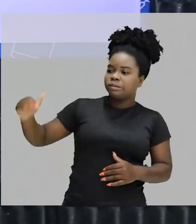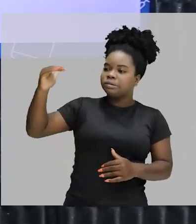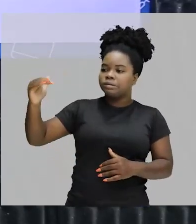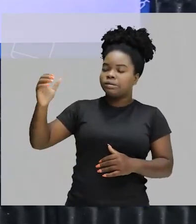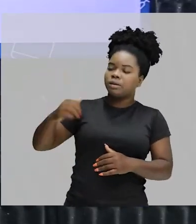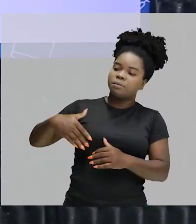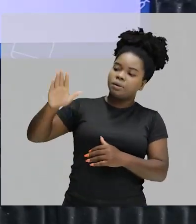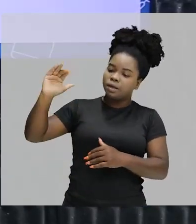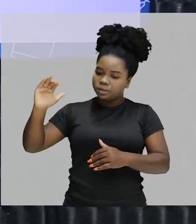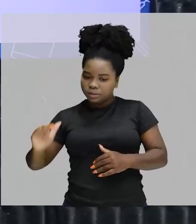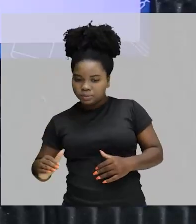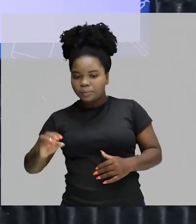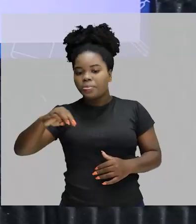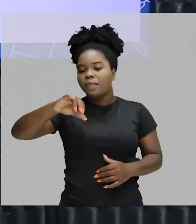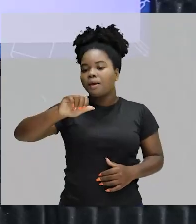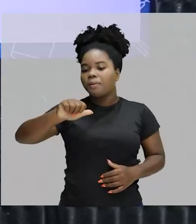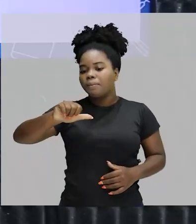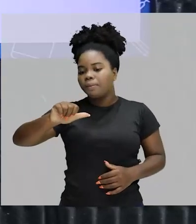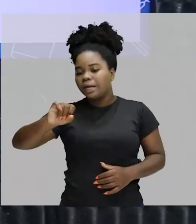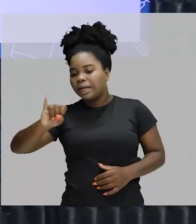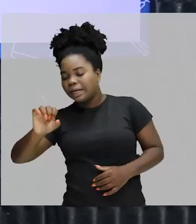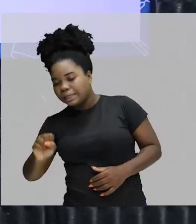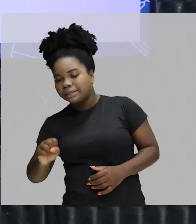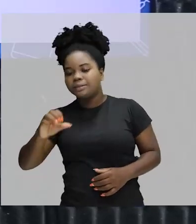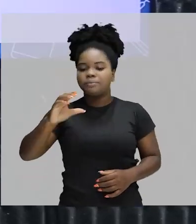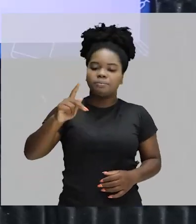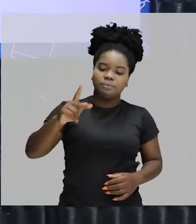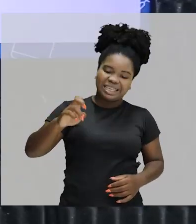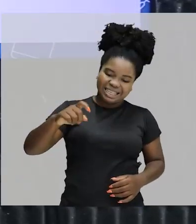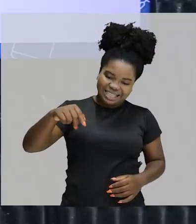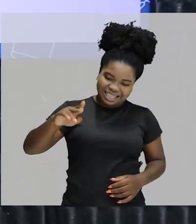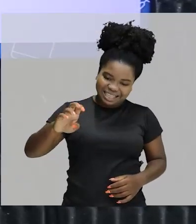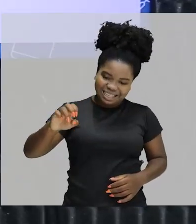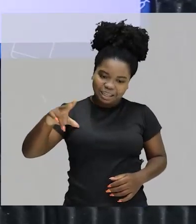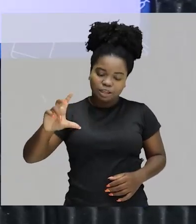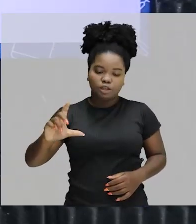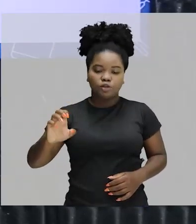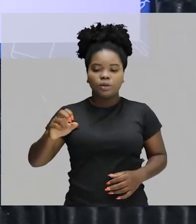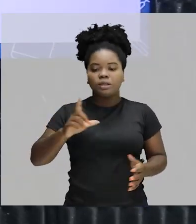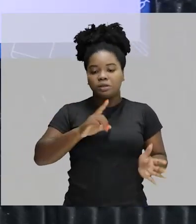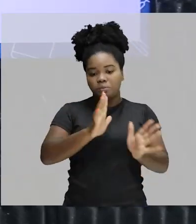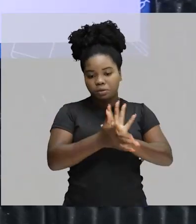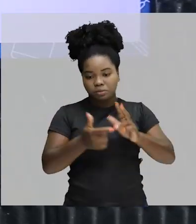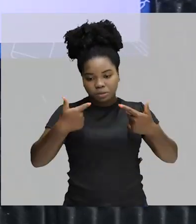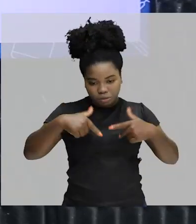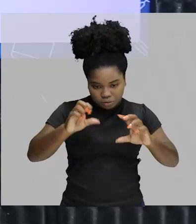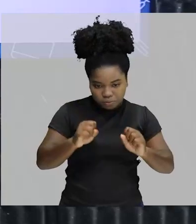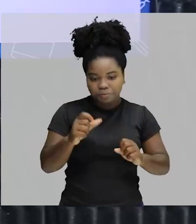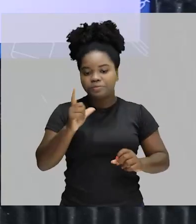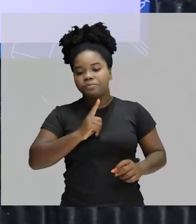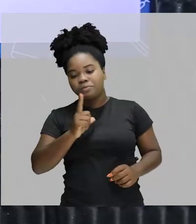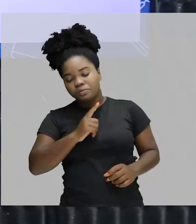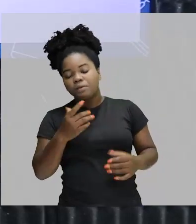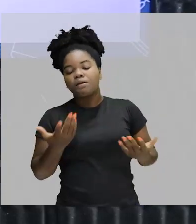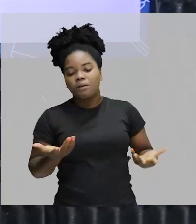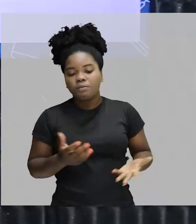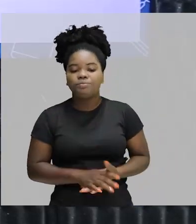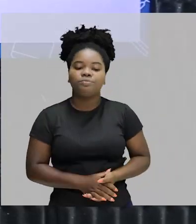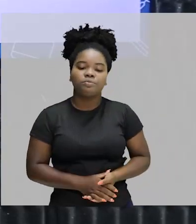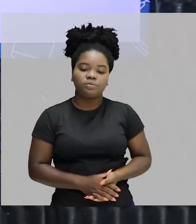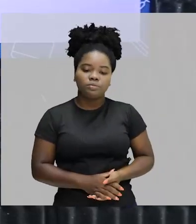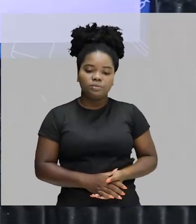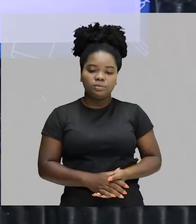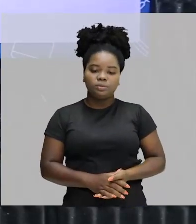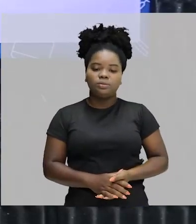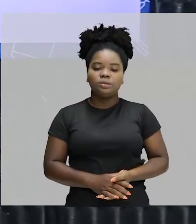podem sorrir se alguém fala desse jeito, né? Aí vem a questão do preconceito linguístico, que a gente tanto tenta combater, né? De a gente